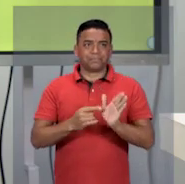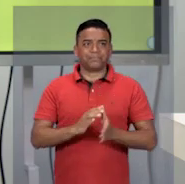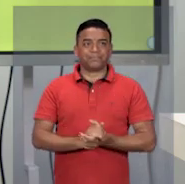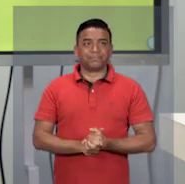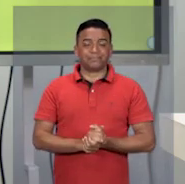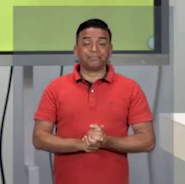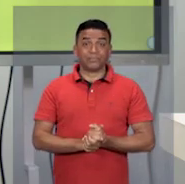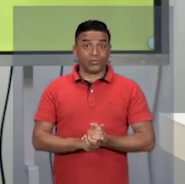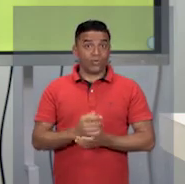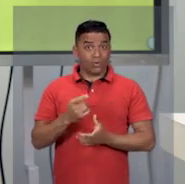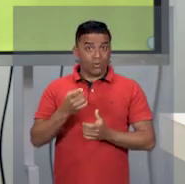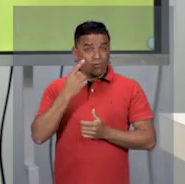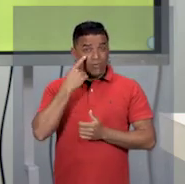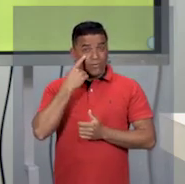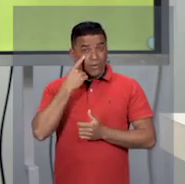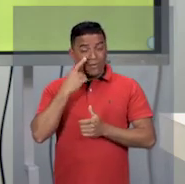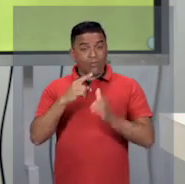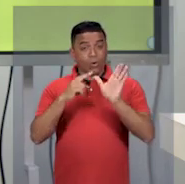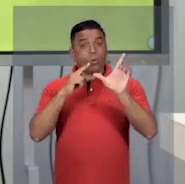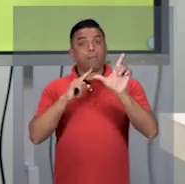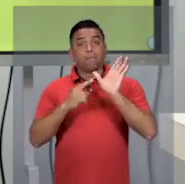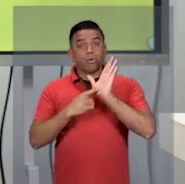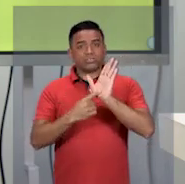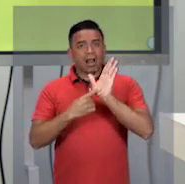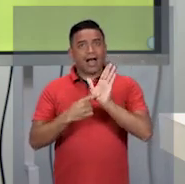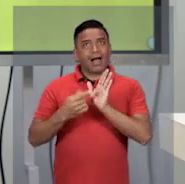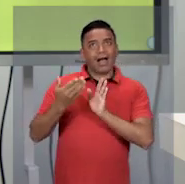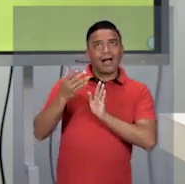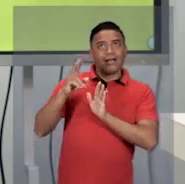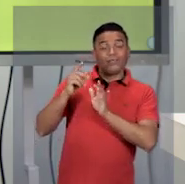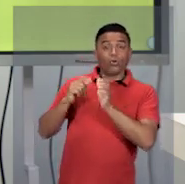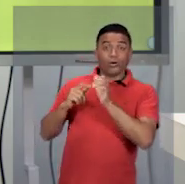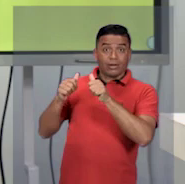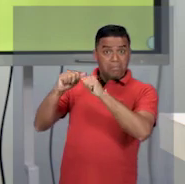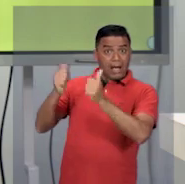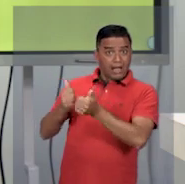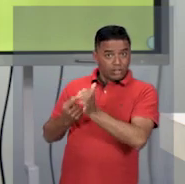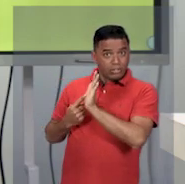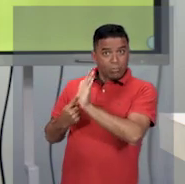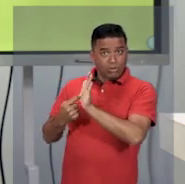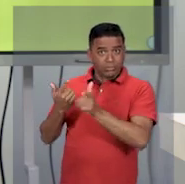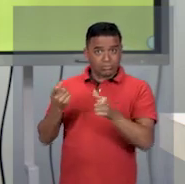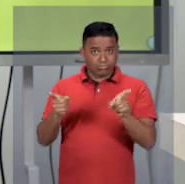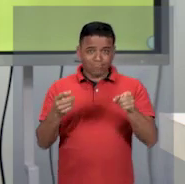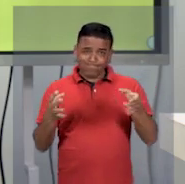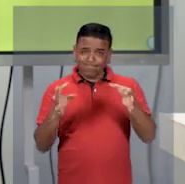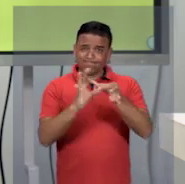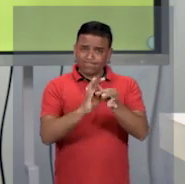vai mostrando aqui e a gente volta lá na imagem para conferir como é que está funcionando.